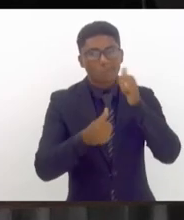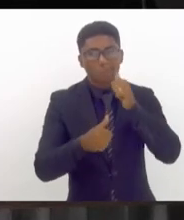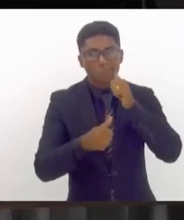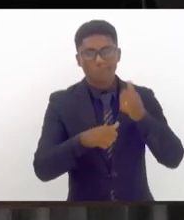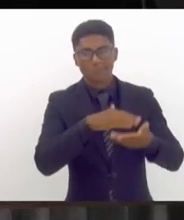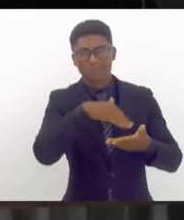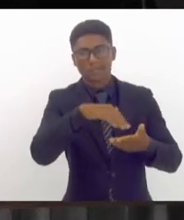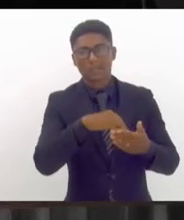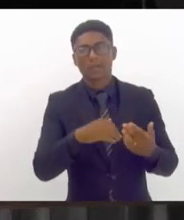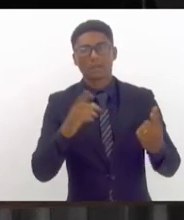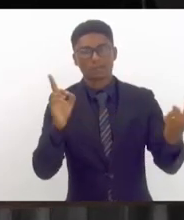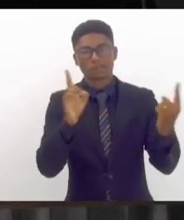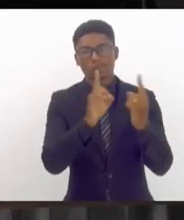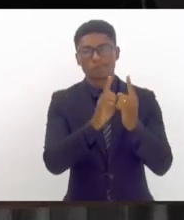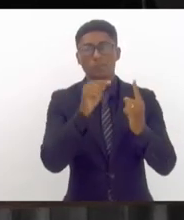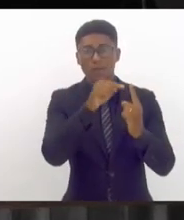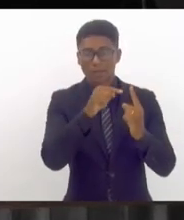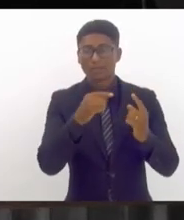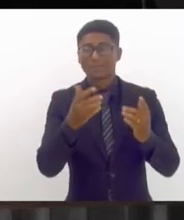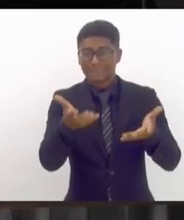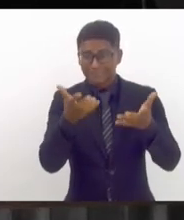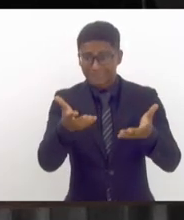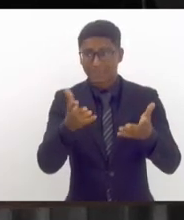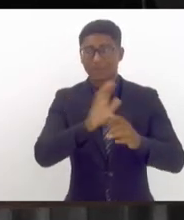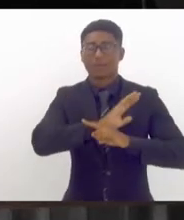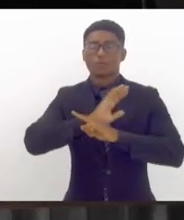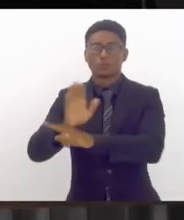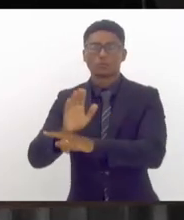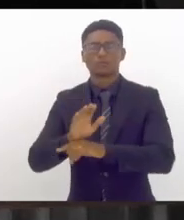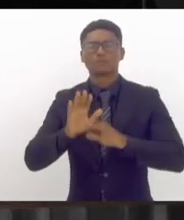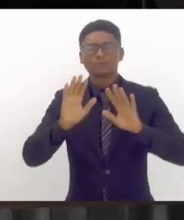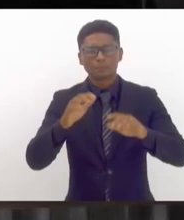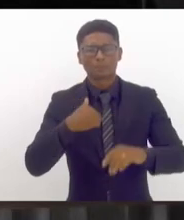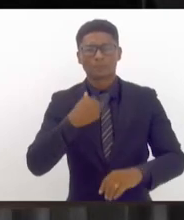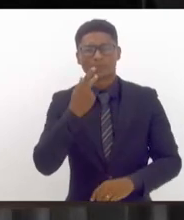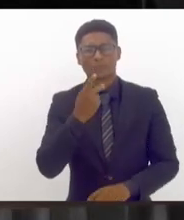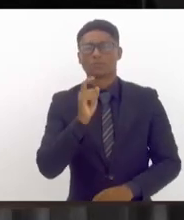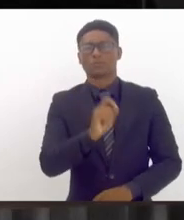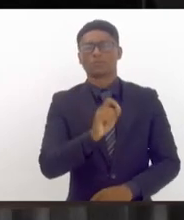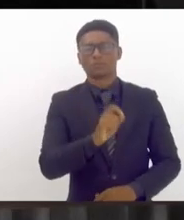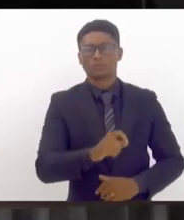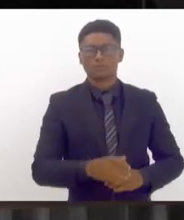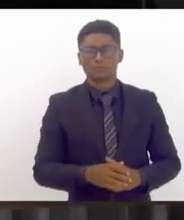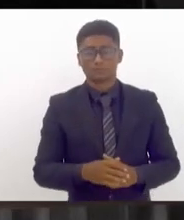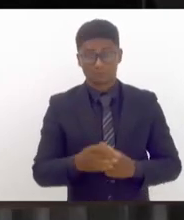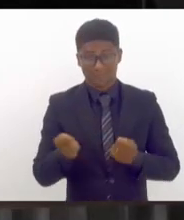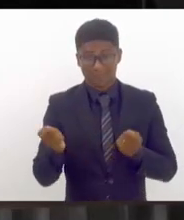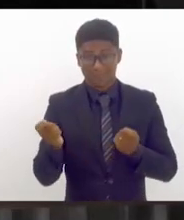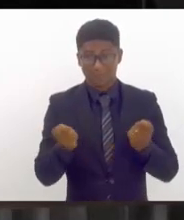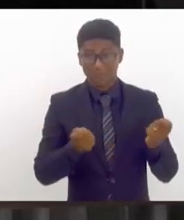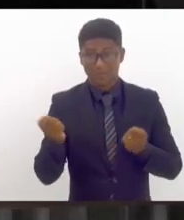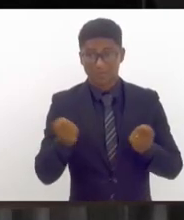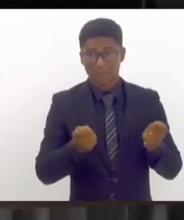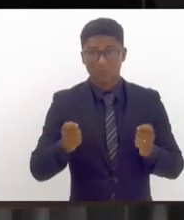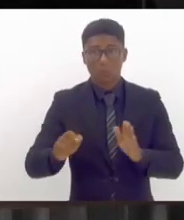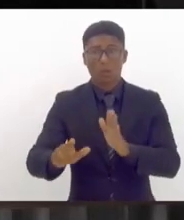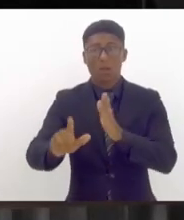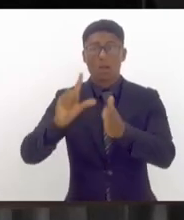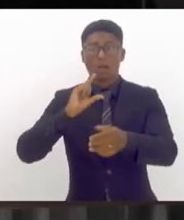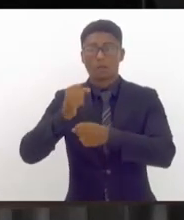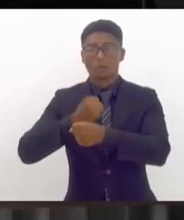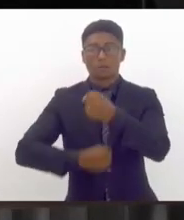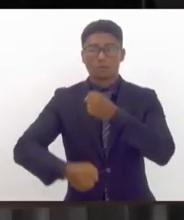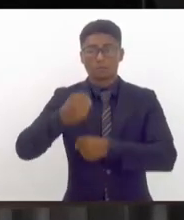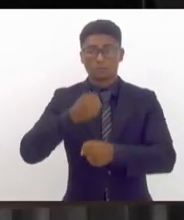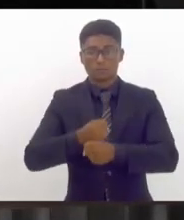Ela tem um compromisso de tentar reverter a situação, mas eu não posso deixar de dizer que a administração anterior, no ano passado,